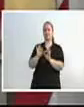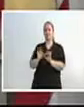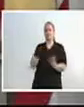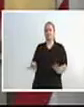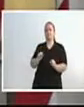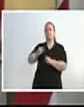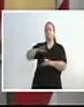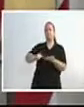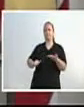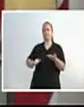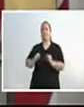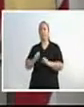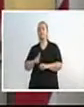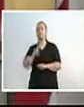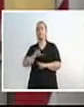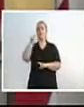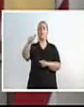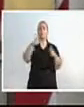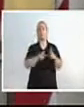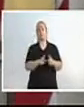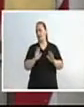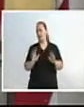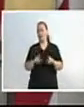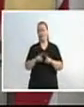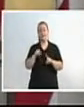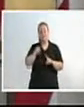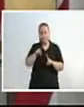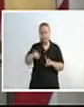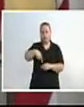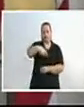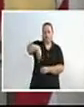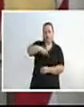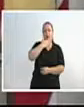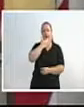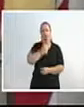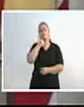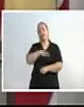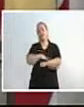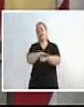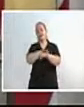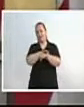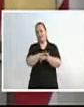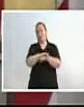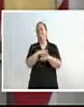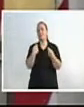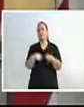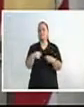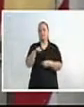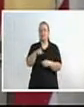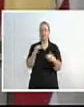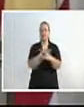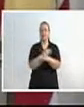ser utilizado em outra localidade e ali uma rotatória com certeza vai dar a segurança necessária ao trânsito,